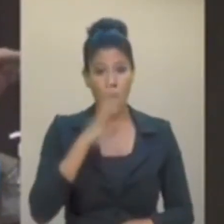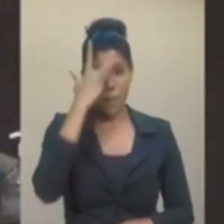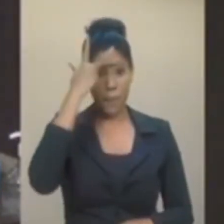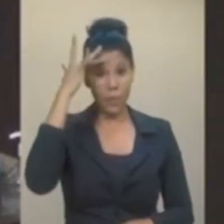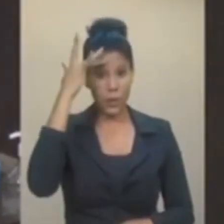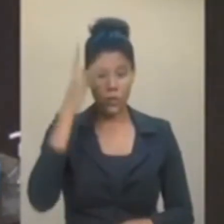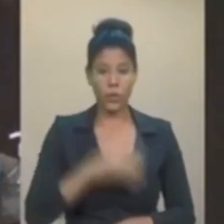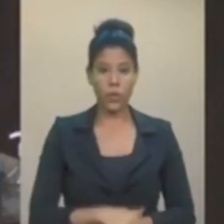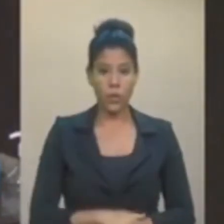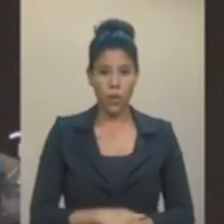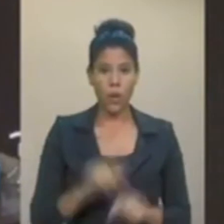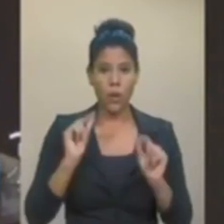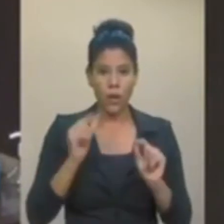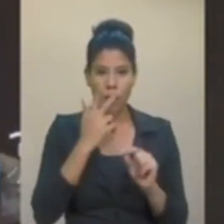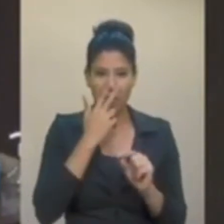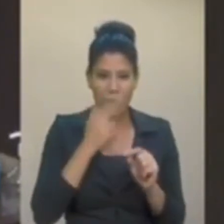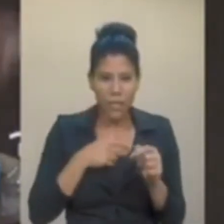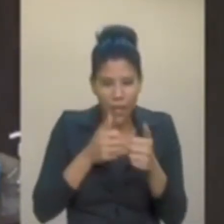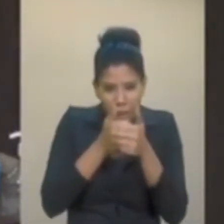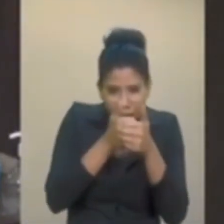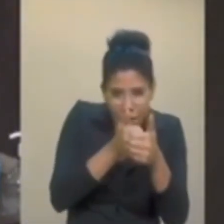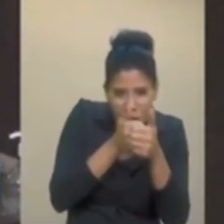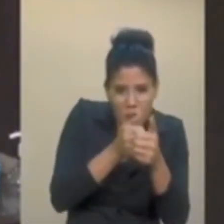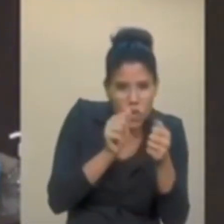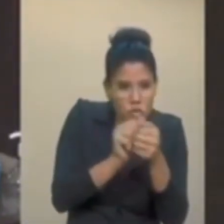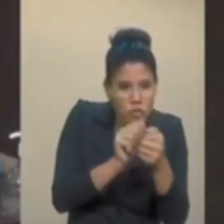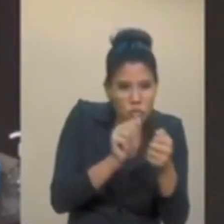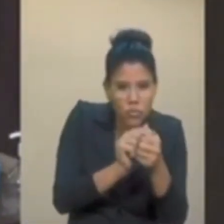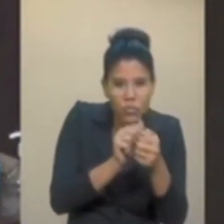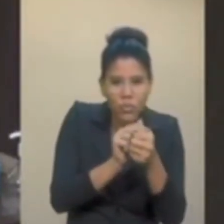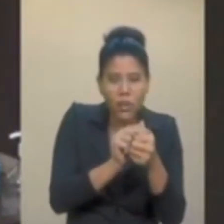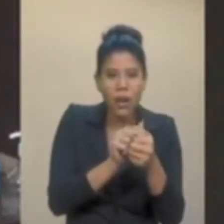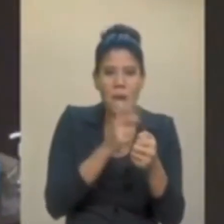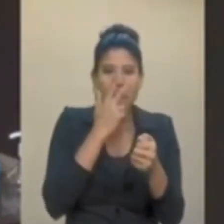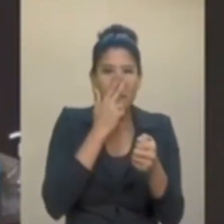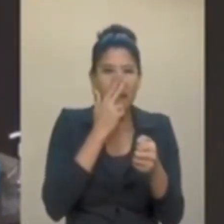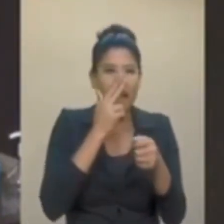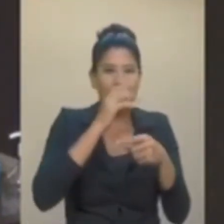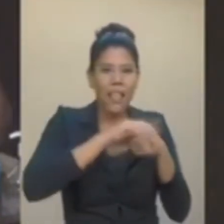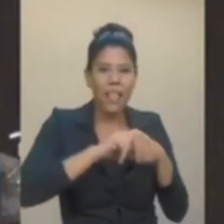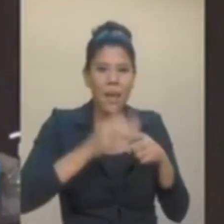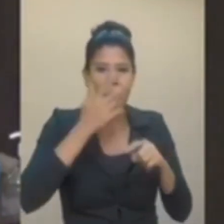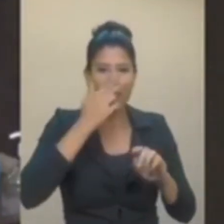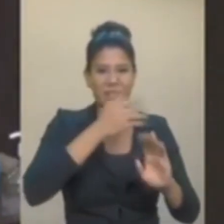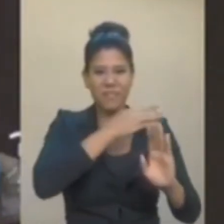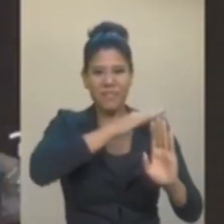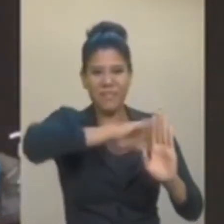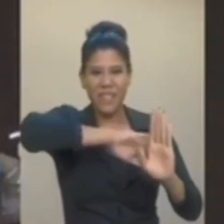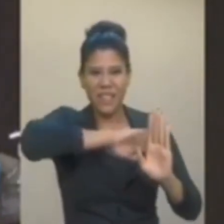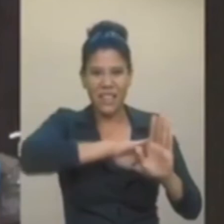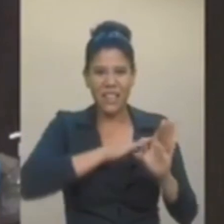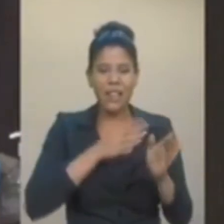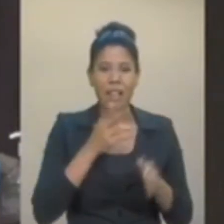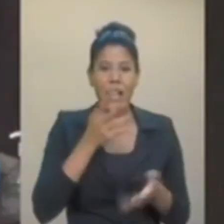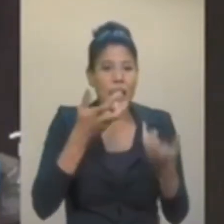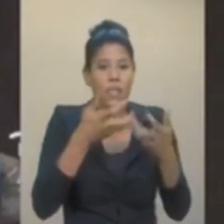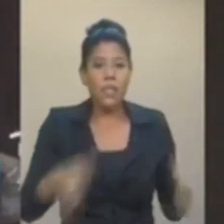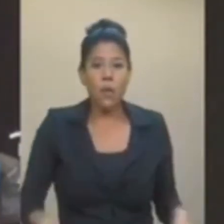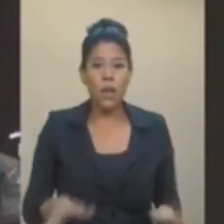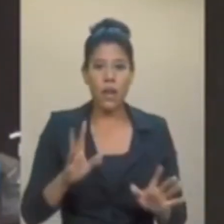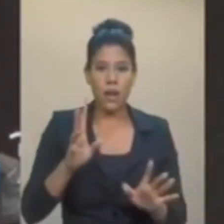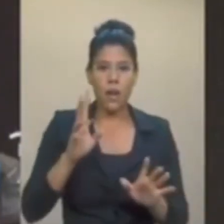são o cortesão do rei, que não queriam um país independente, que não queriam a república, que não